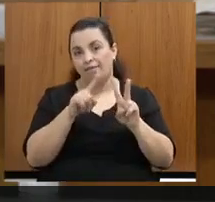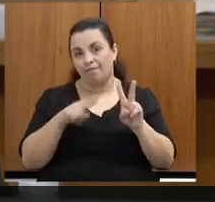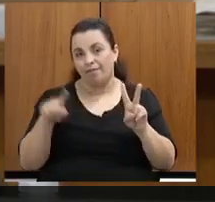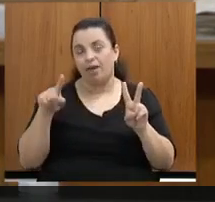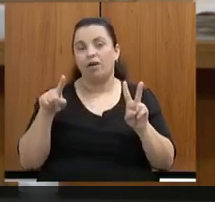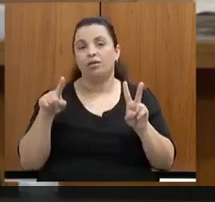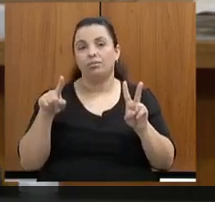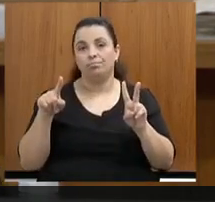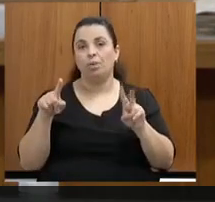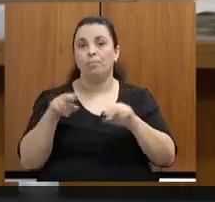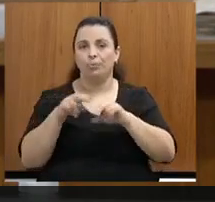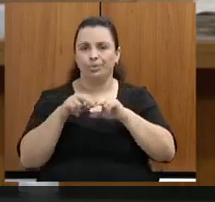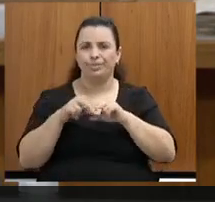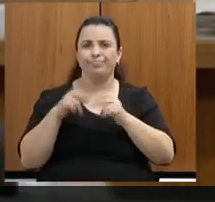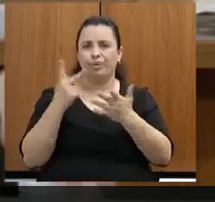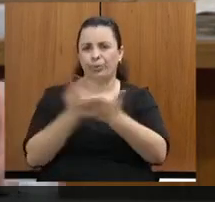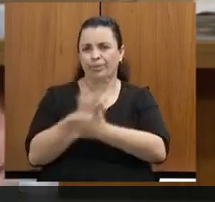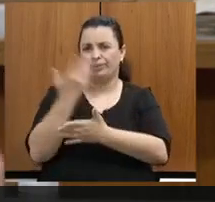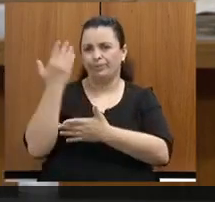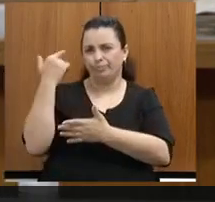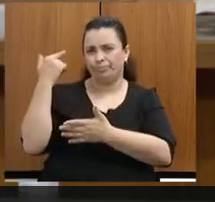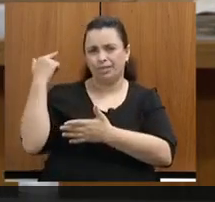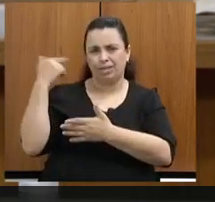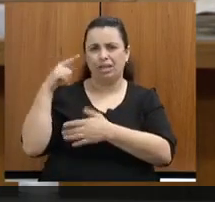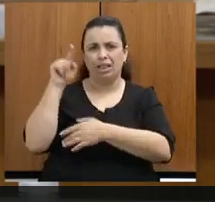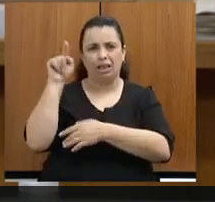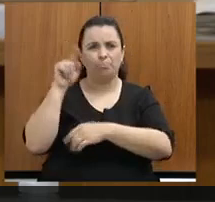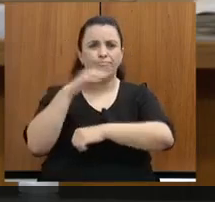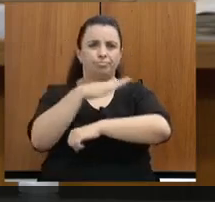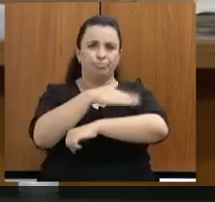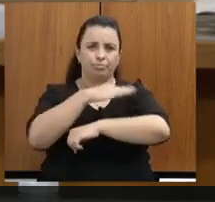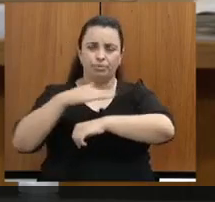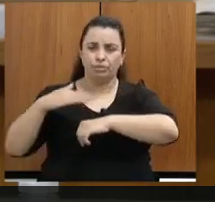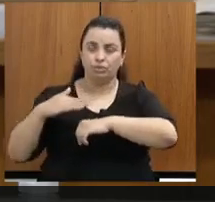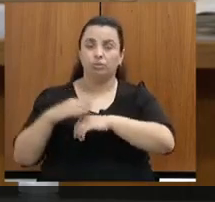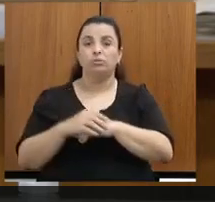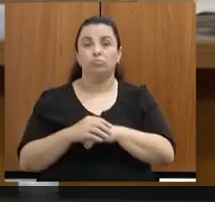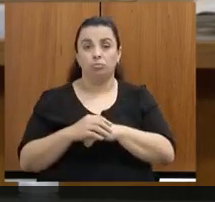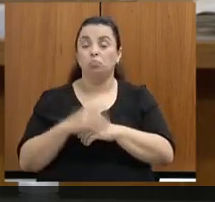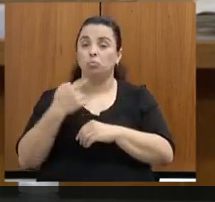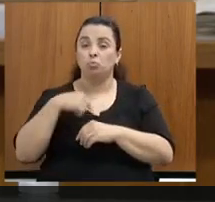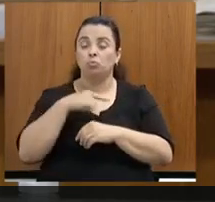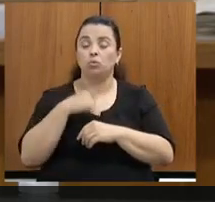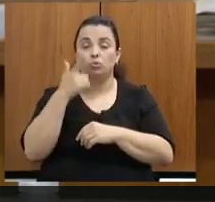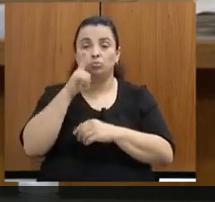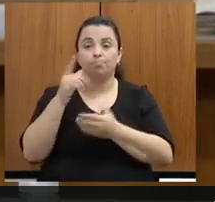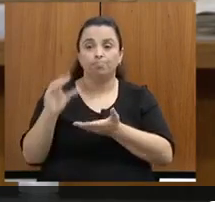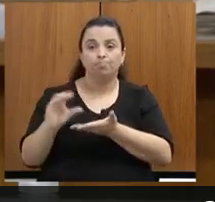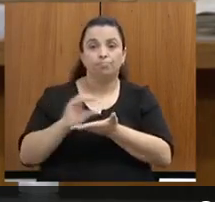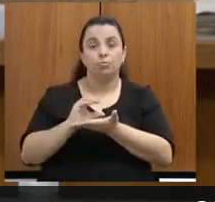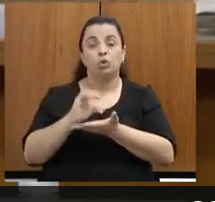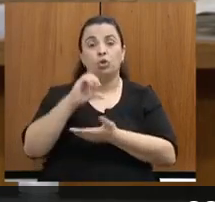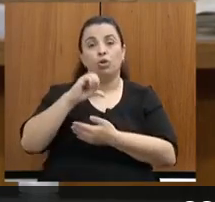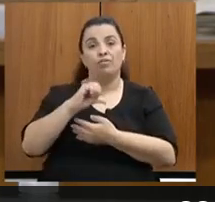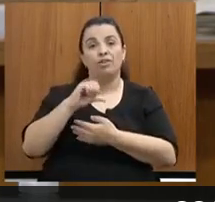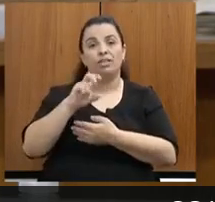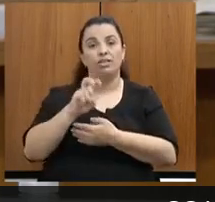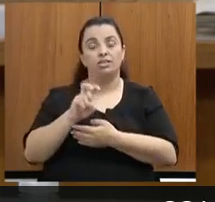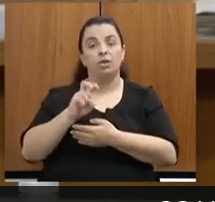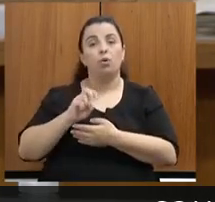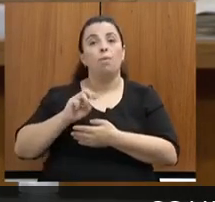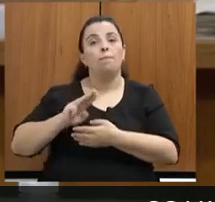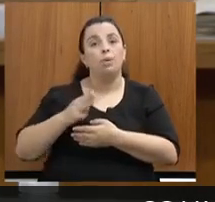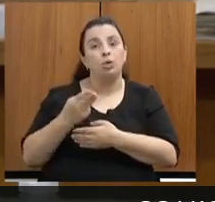razão da do acontecimento em Brumadinho nós conseguimos 95 milhões para identificação civil e criminal